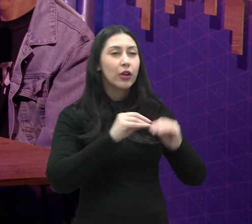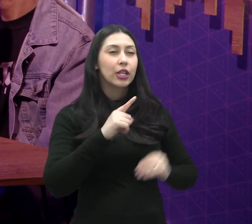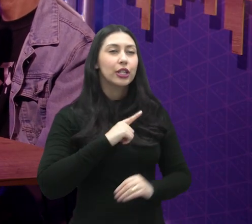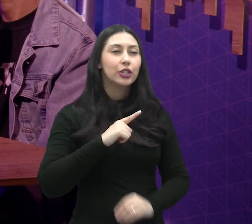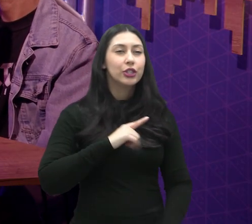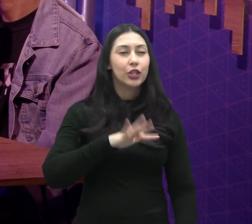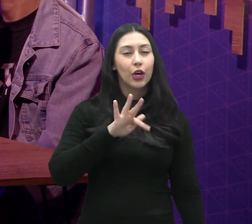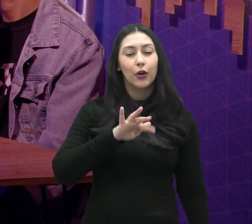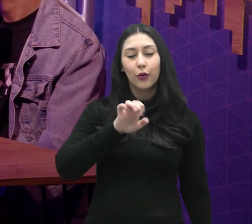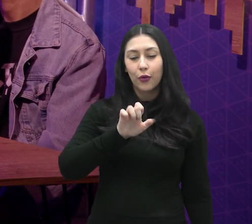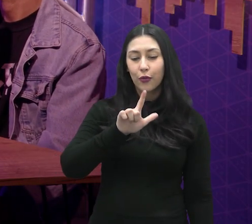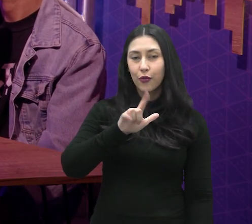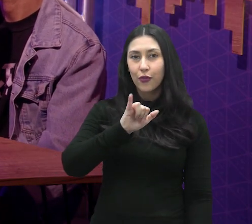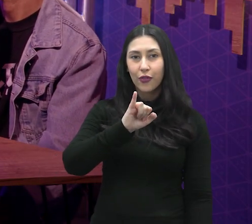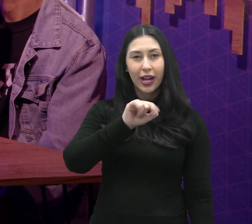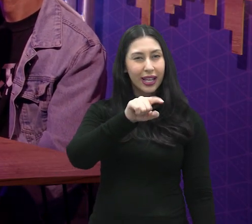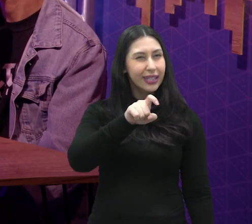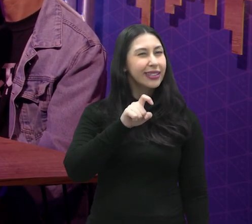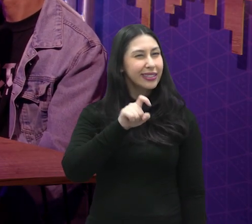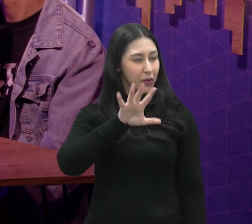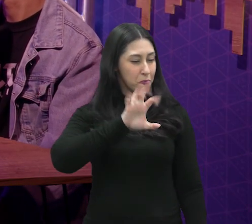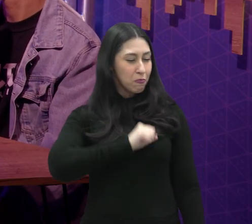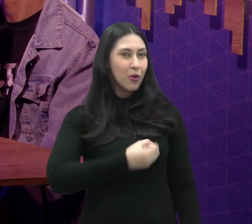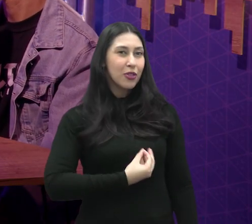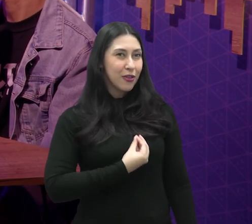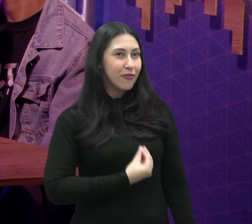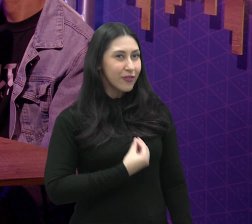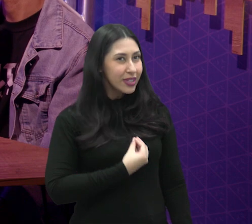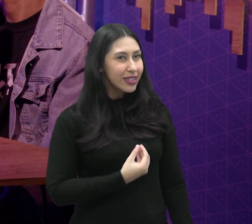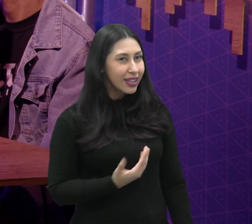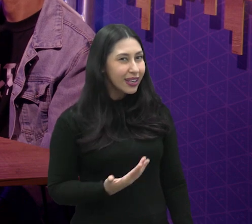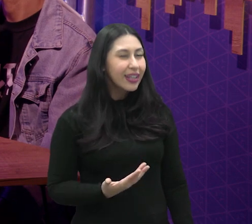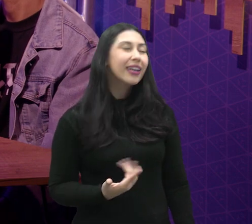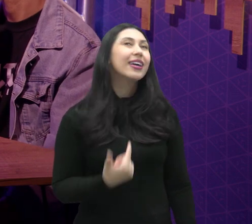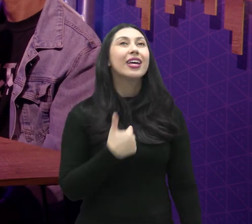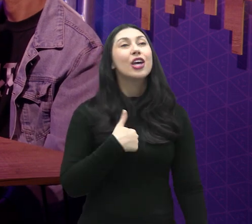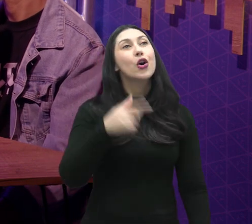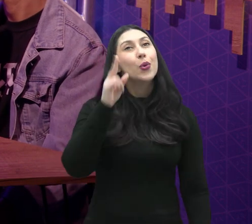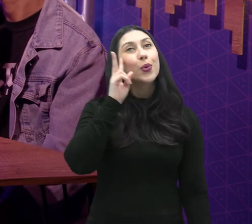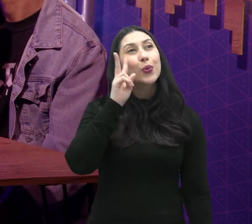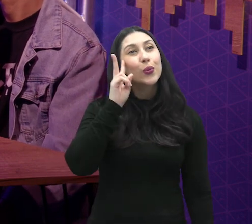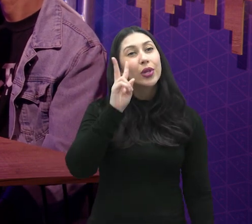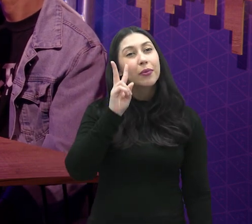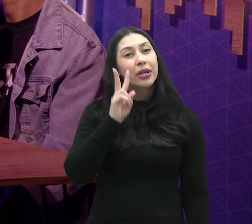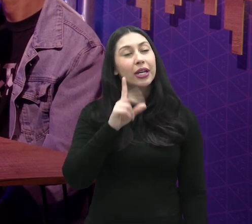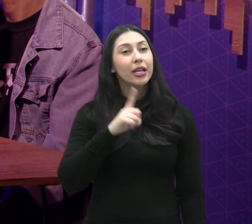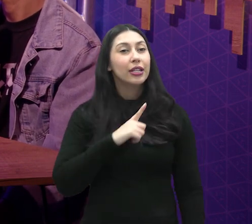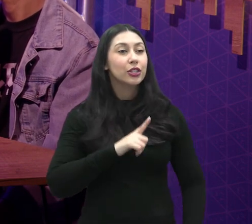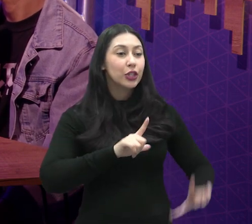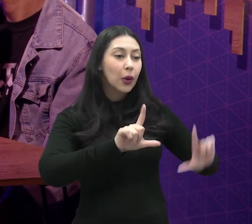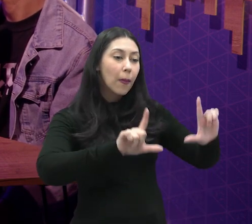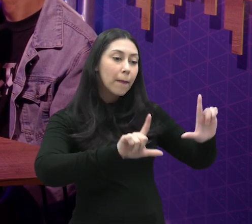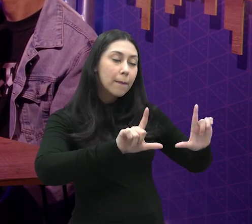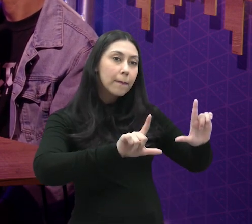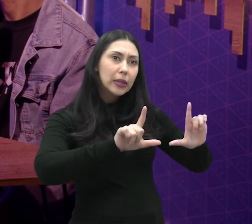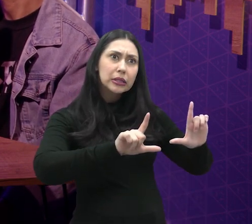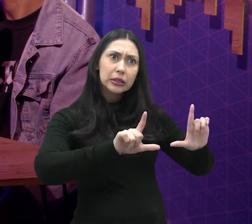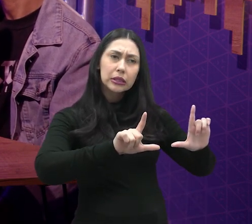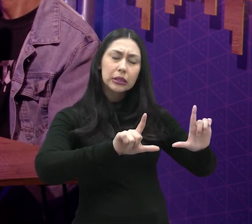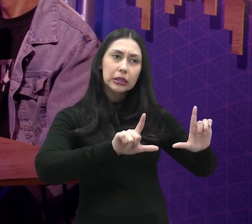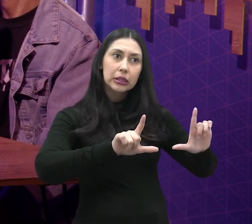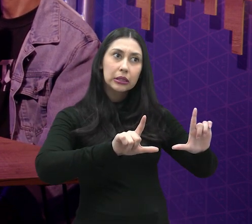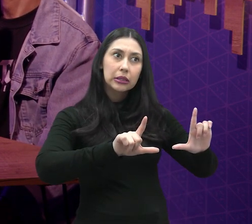tinha o Félix, se eu não me engano, foi a novela Amor à Vida, Amor à Vida, né? Perfeito. Sim. Eu lembro de ter visto uma cena marcante